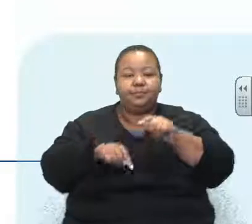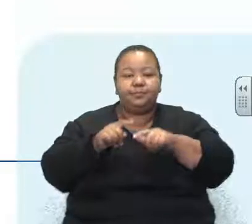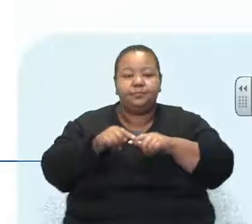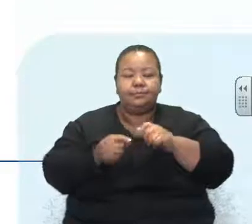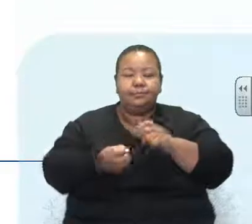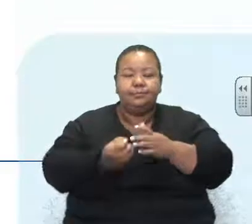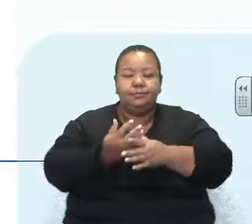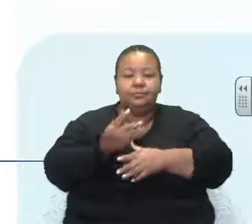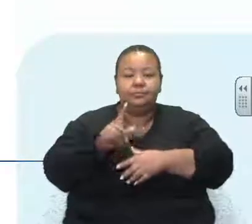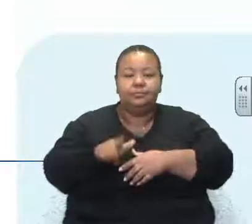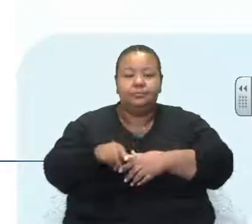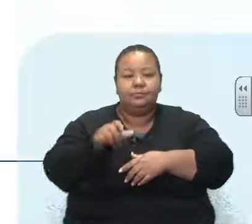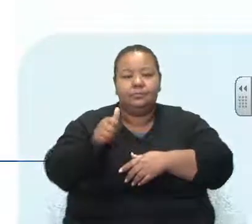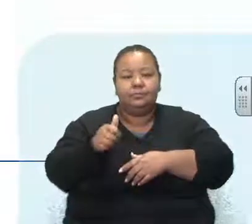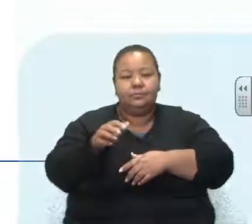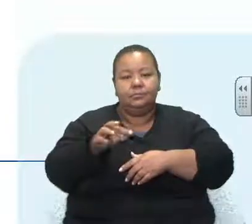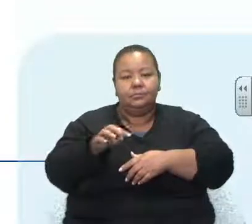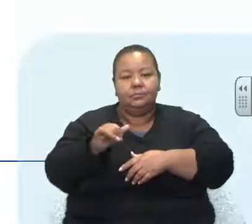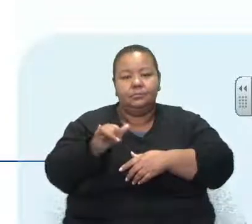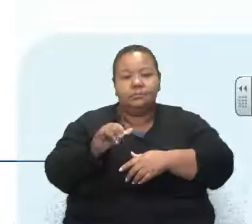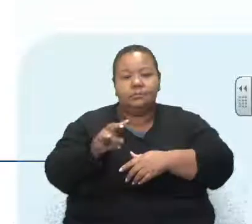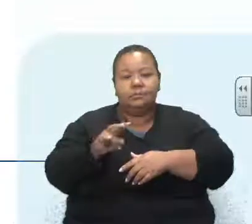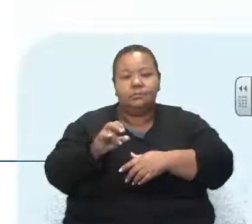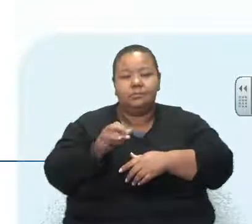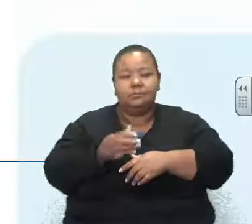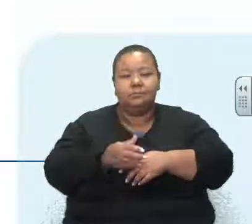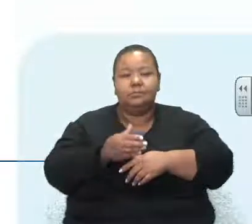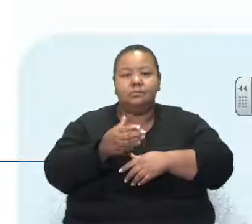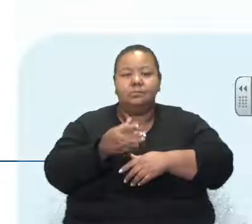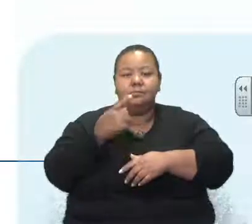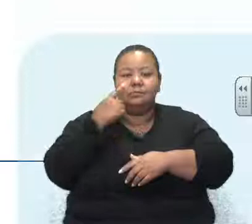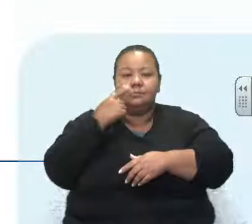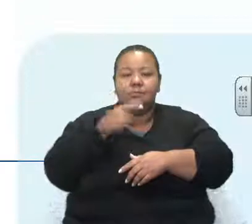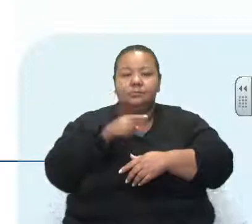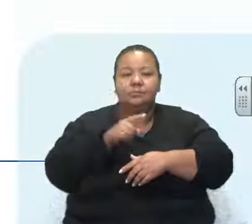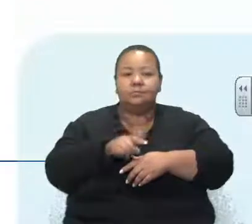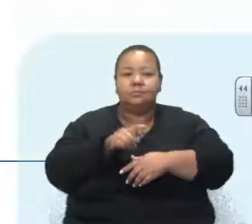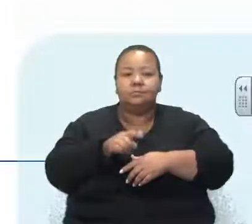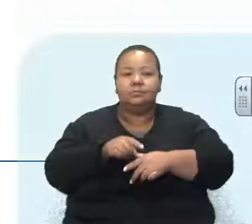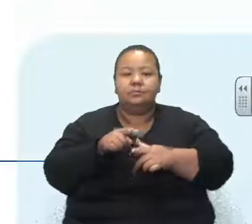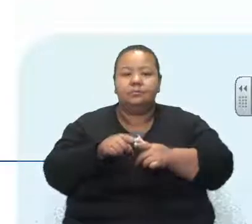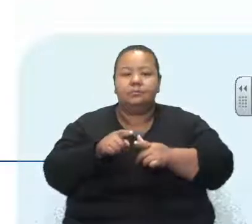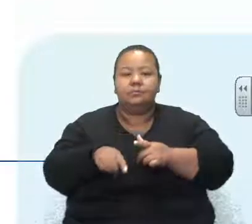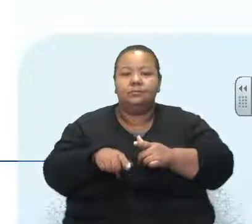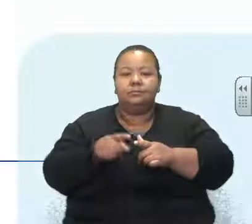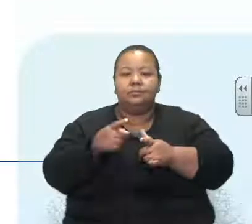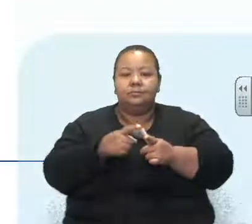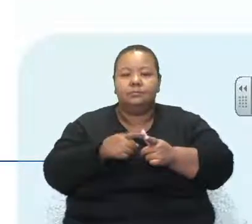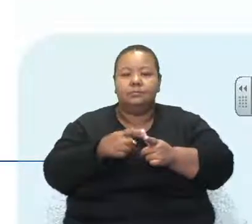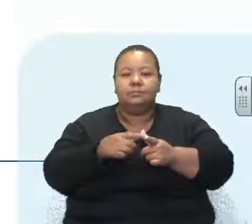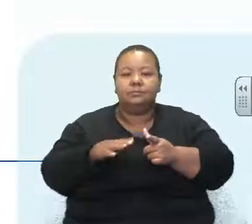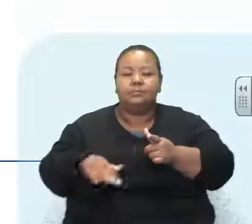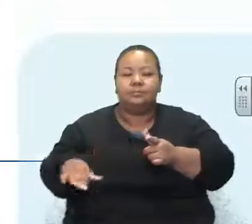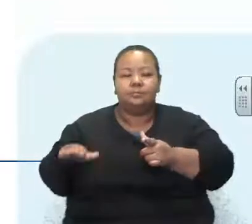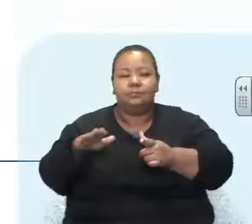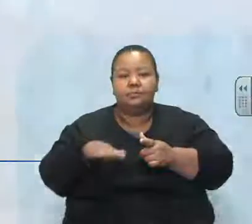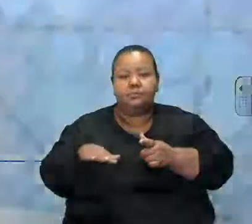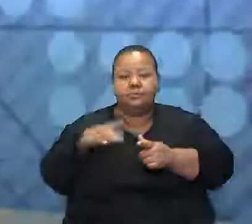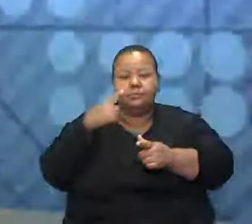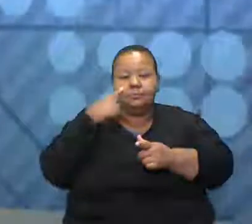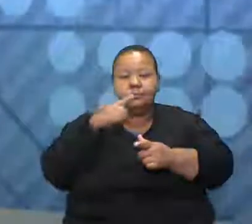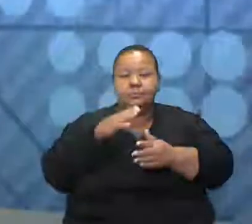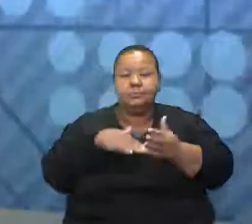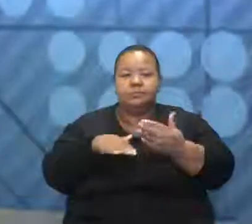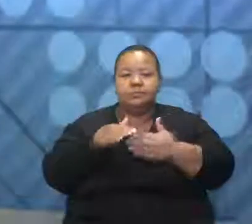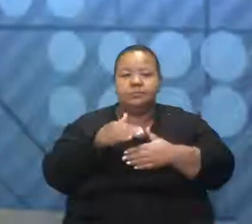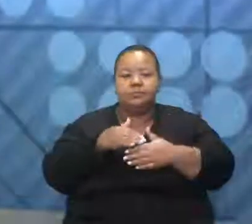de ativos. Então, basicamente o meu nível de endividamento geral, ele vai ser calculado sobre